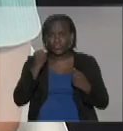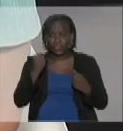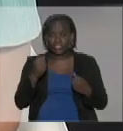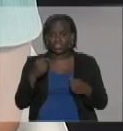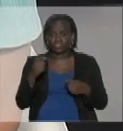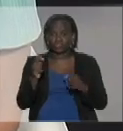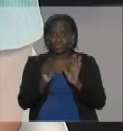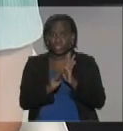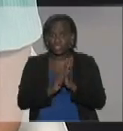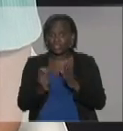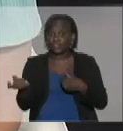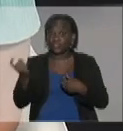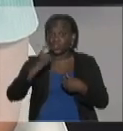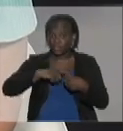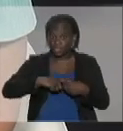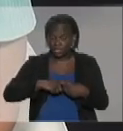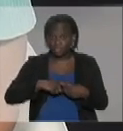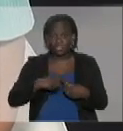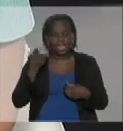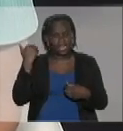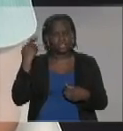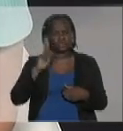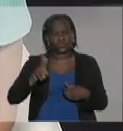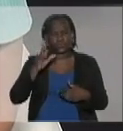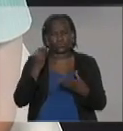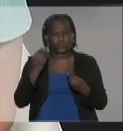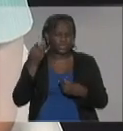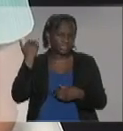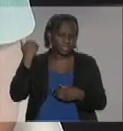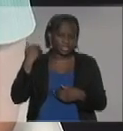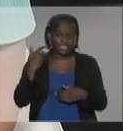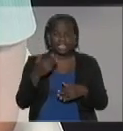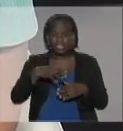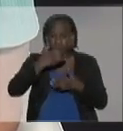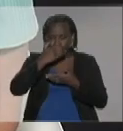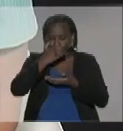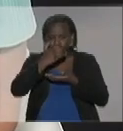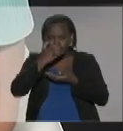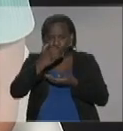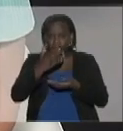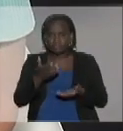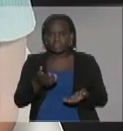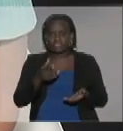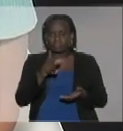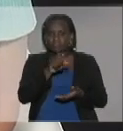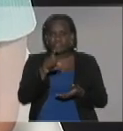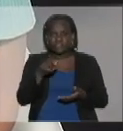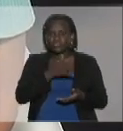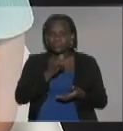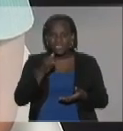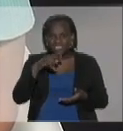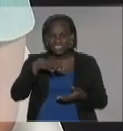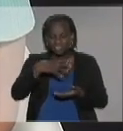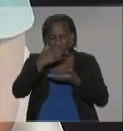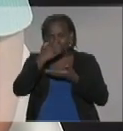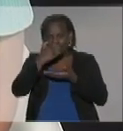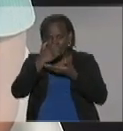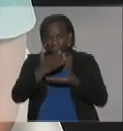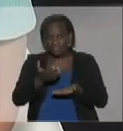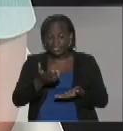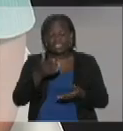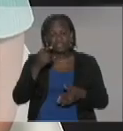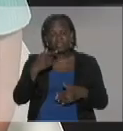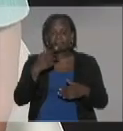droga que está voltando, né, que foi muito utilizada anos atrás, que é o cheirinho da Loló, né? O lança-perfume,